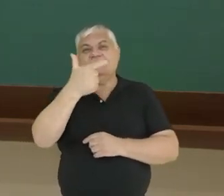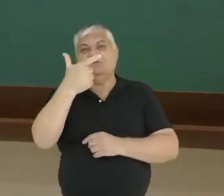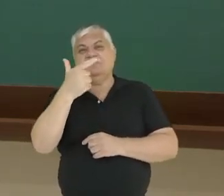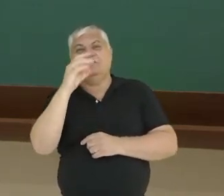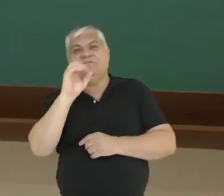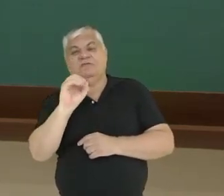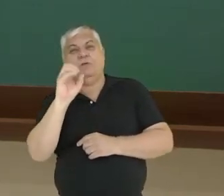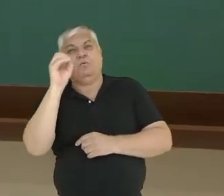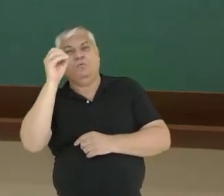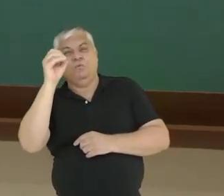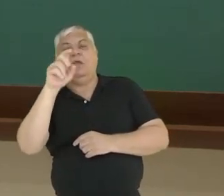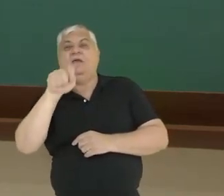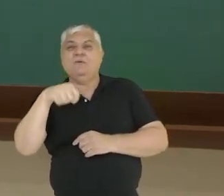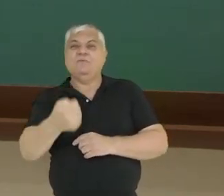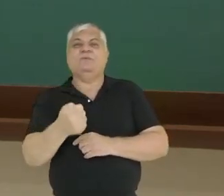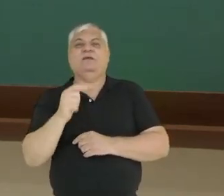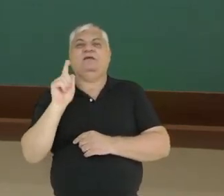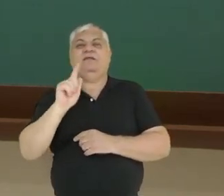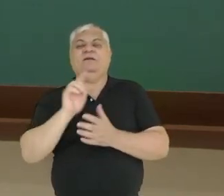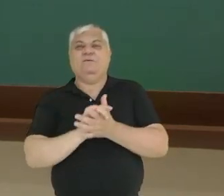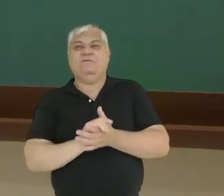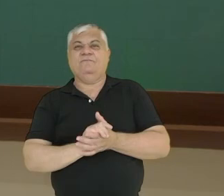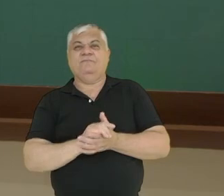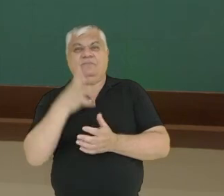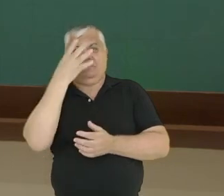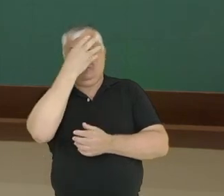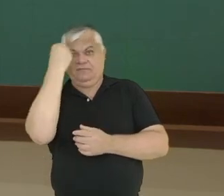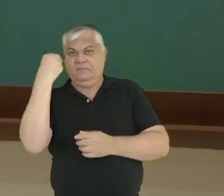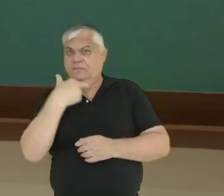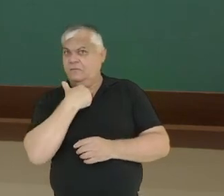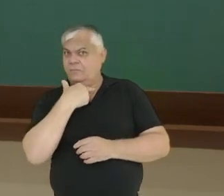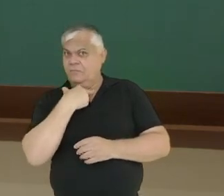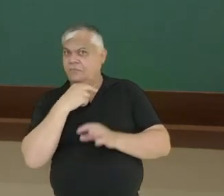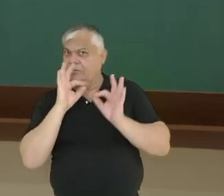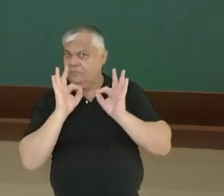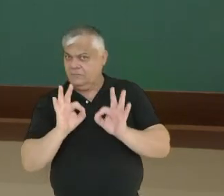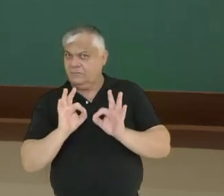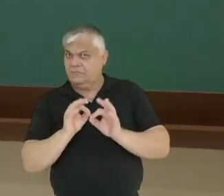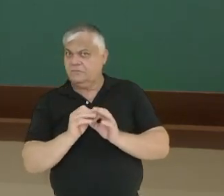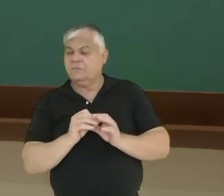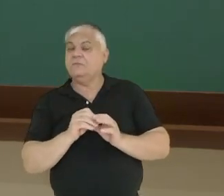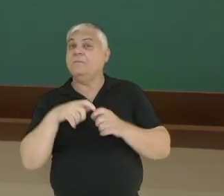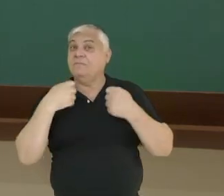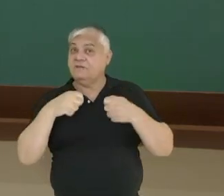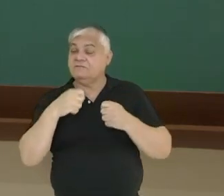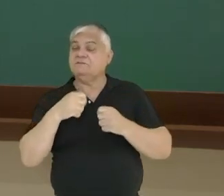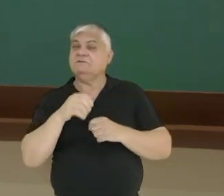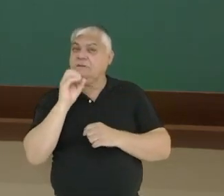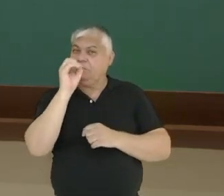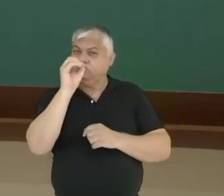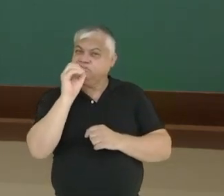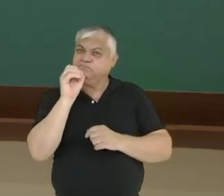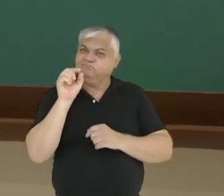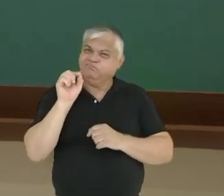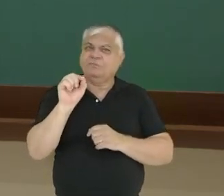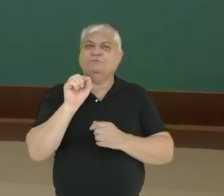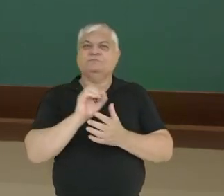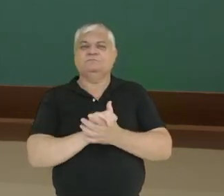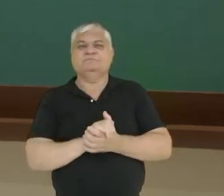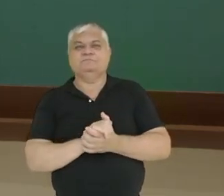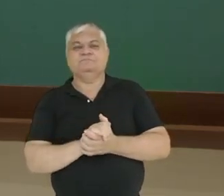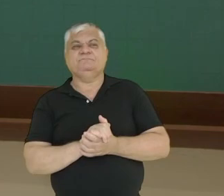esquecer, você está colocando aqui uma outra unidade que não é o grau, tudo